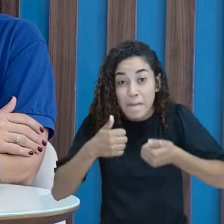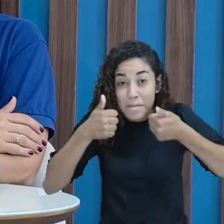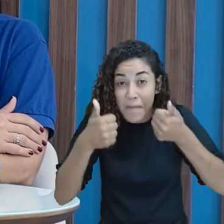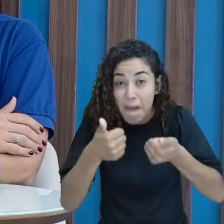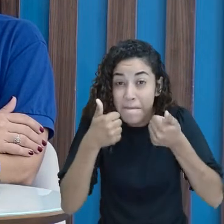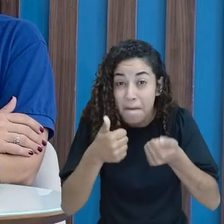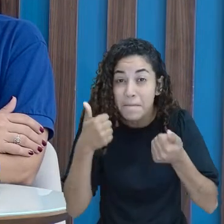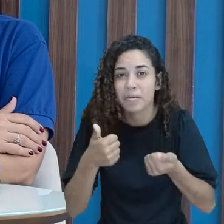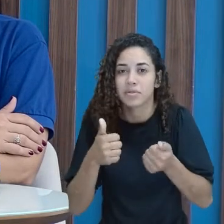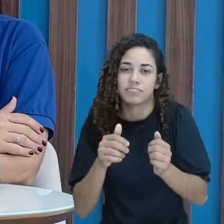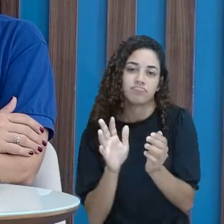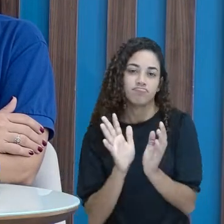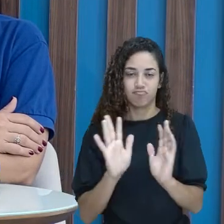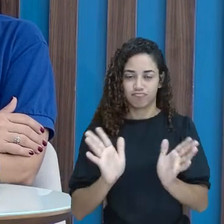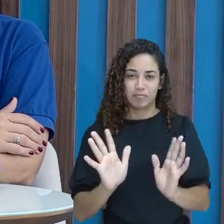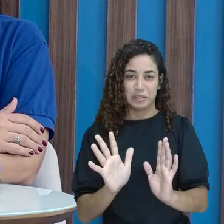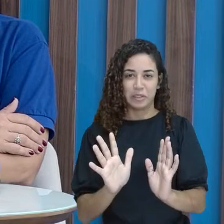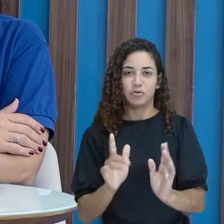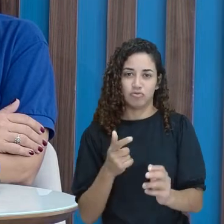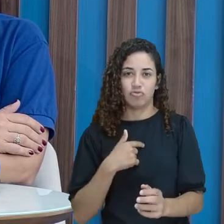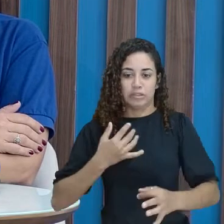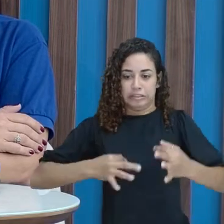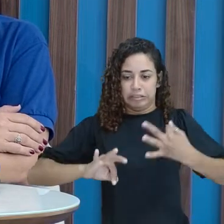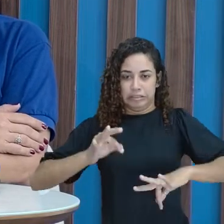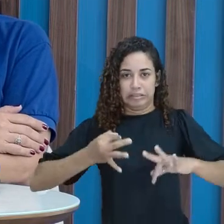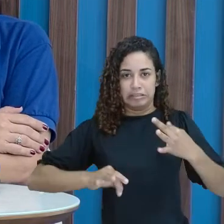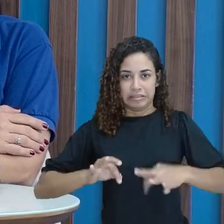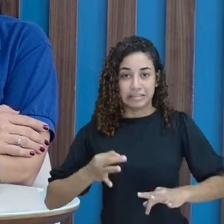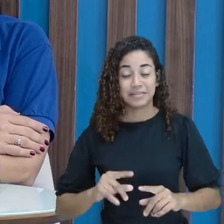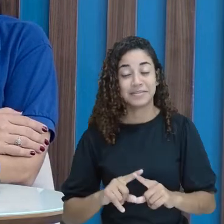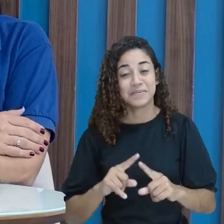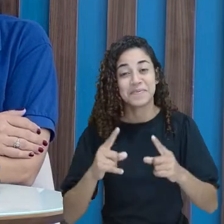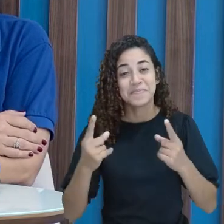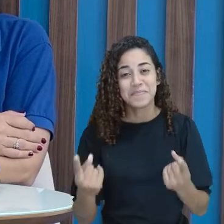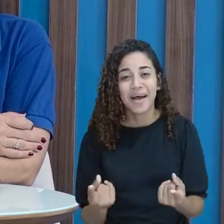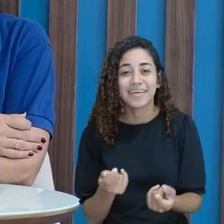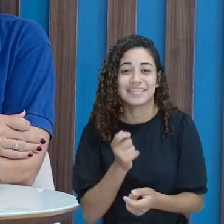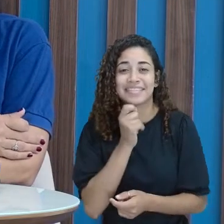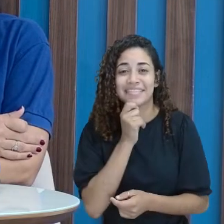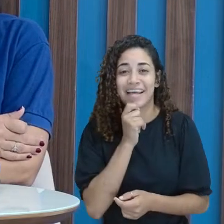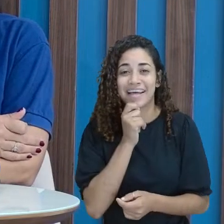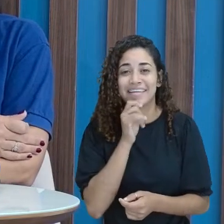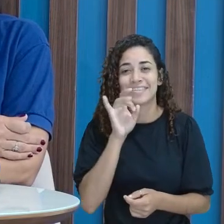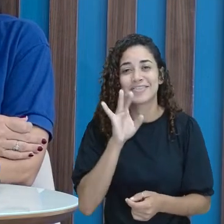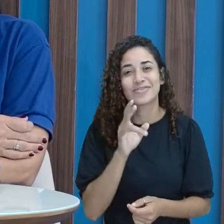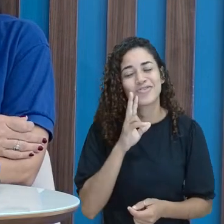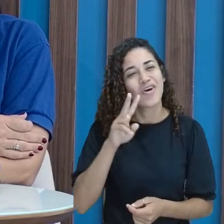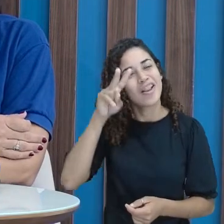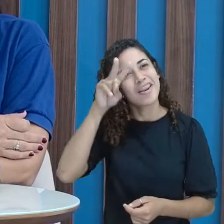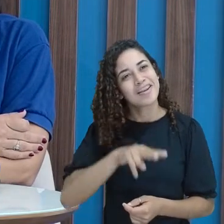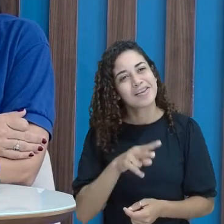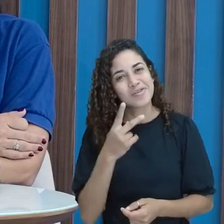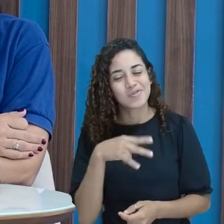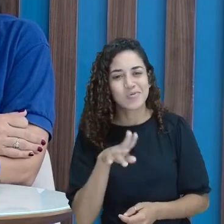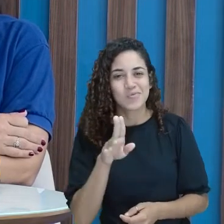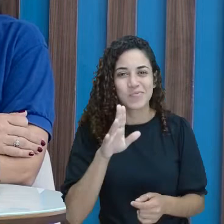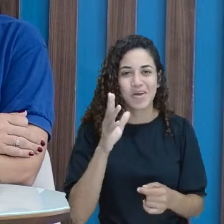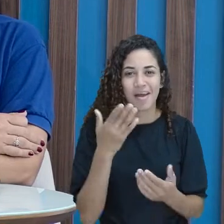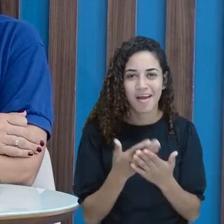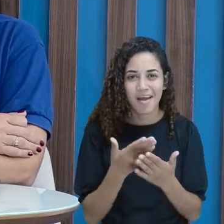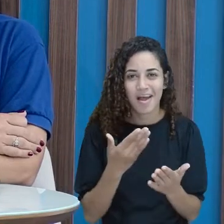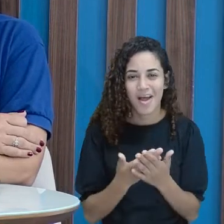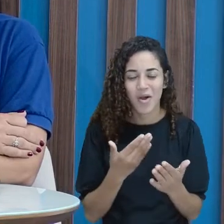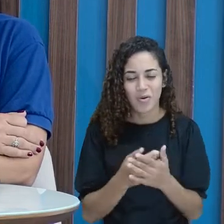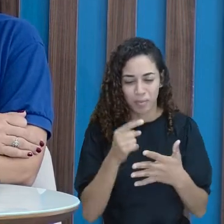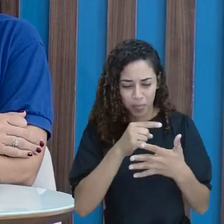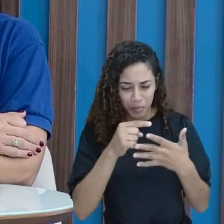bem... Tô não. Tô toda dolorida. Mas ainda, só em ler a tua aula, fatores do movimento.